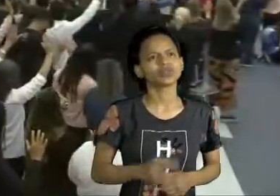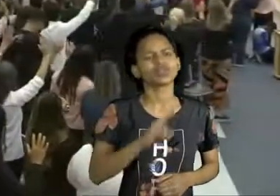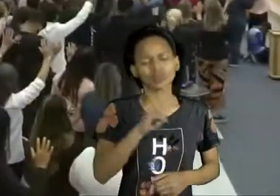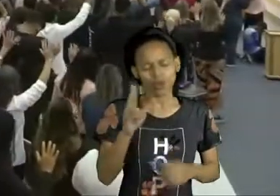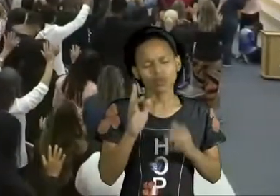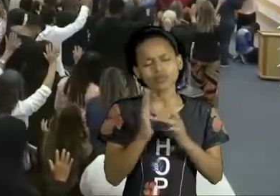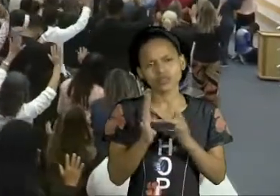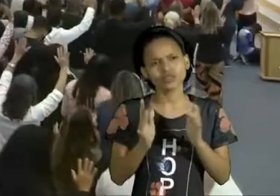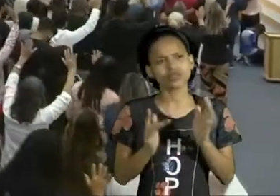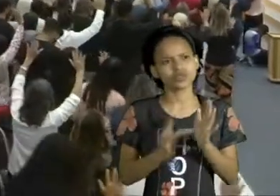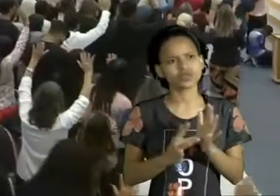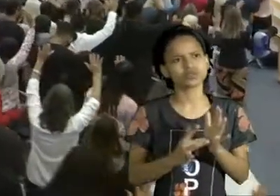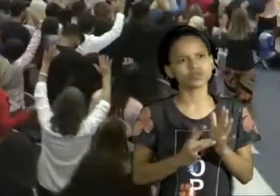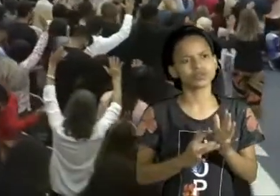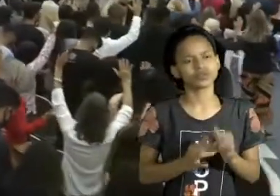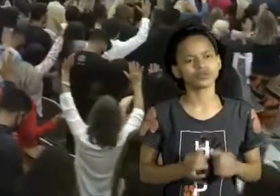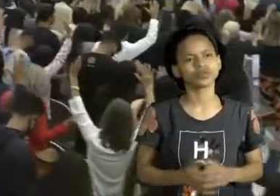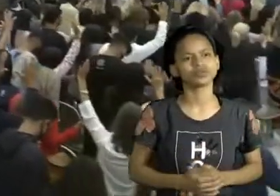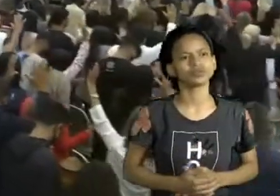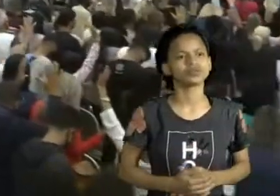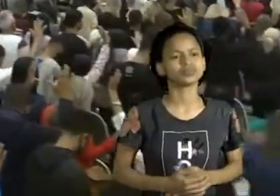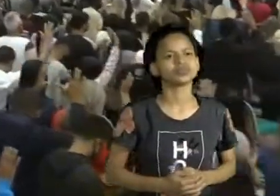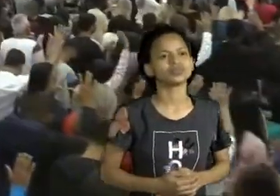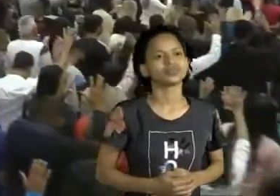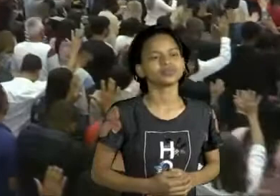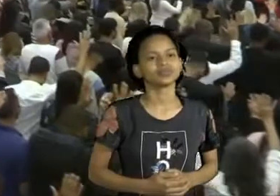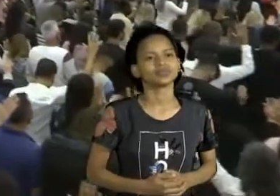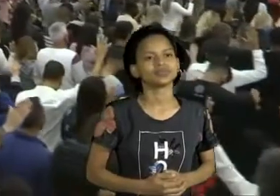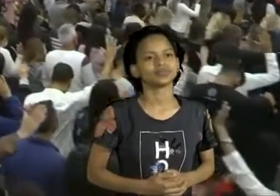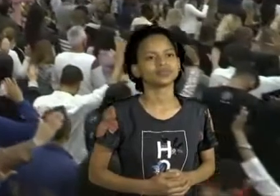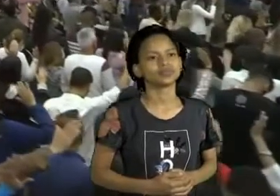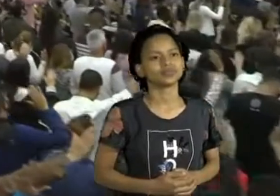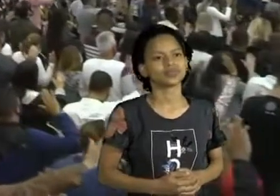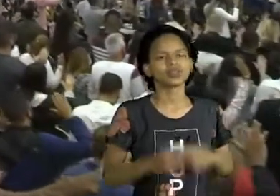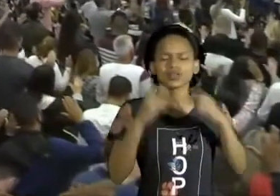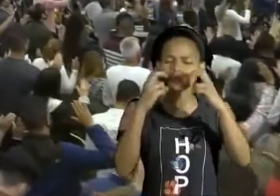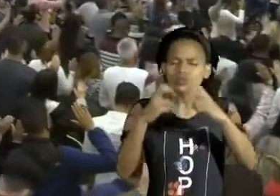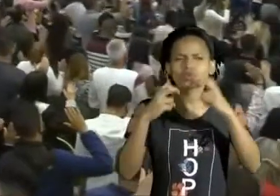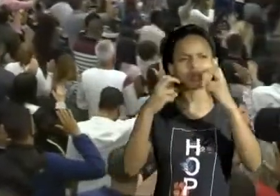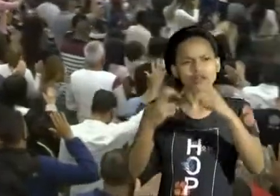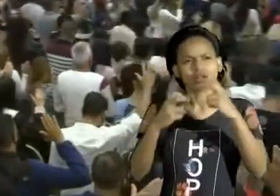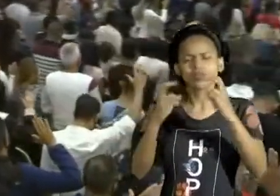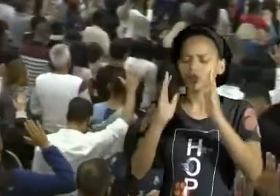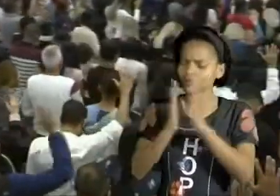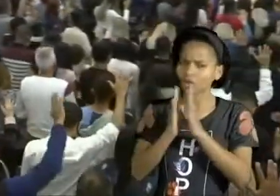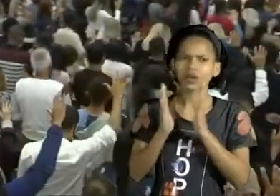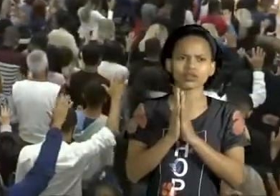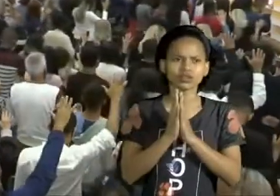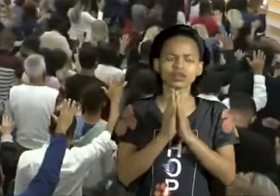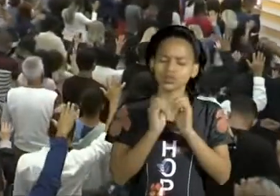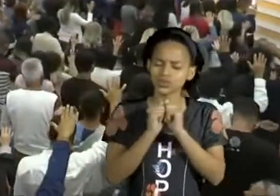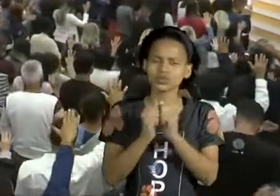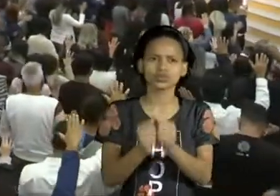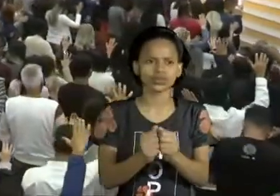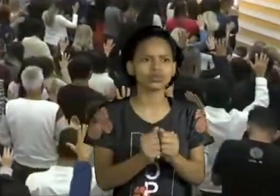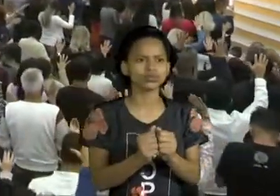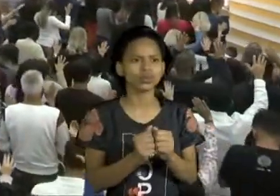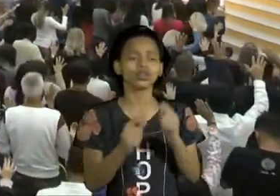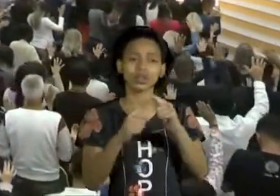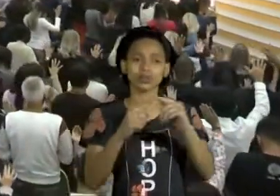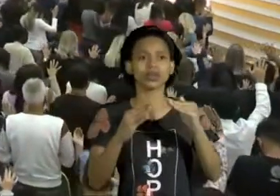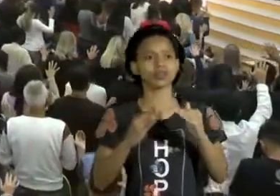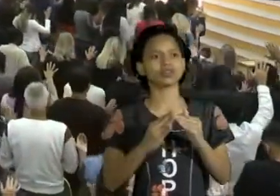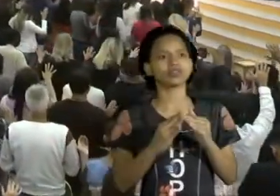Jesus, eu levanto a minha voz agora e oro com a sua santa igreja.